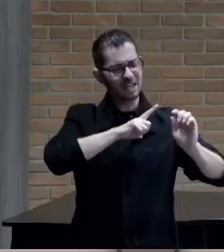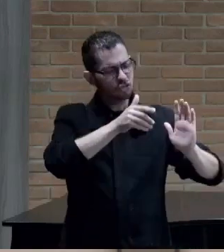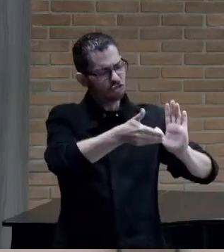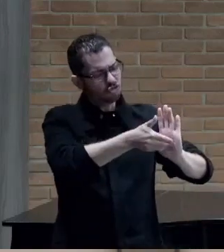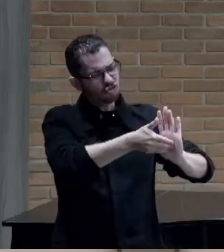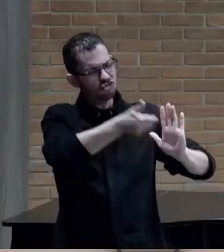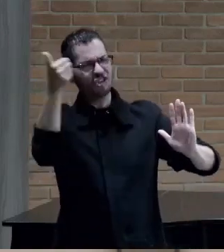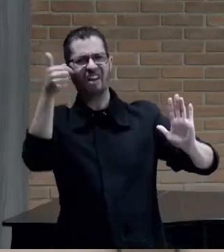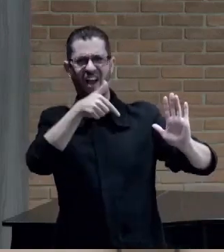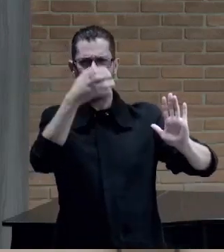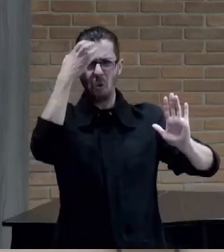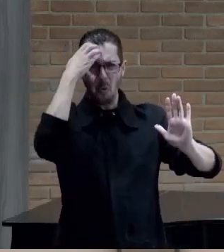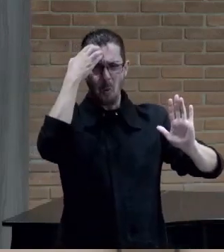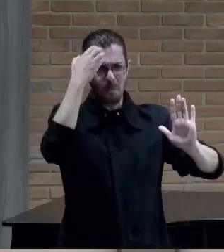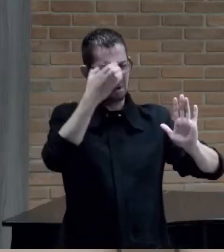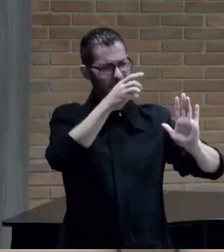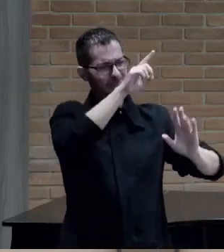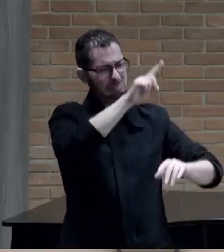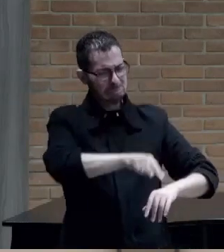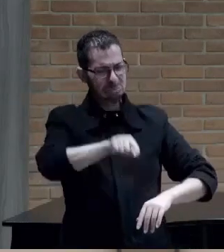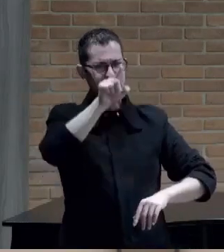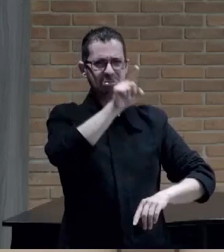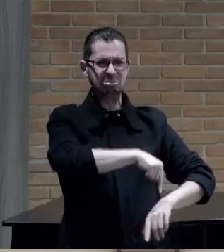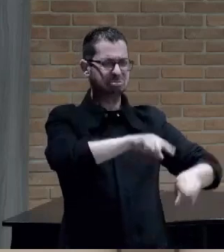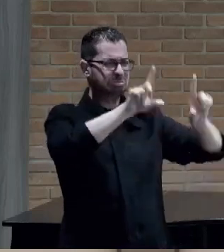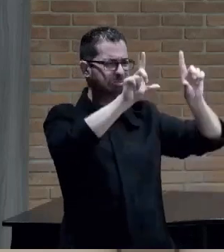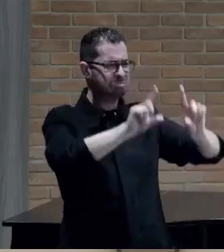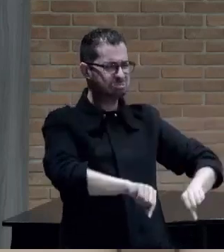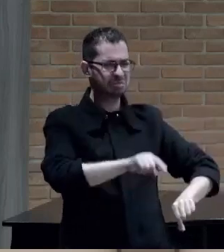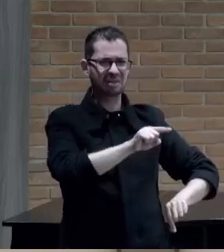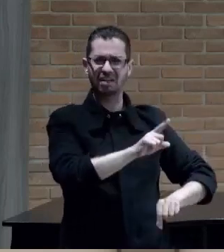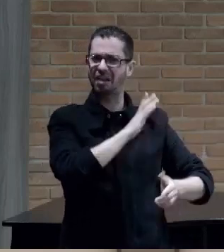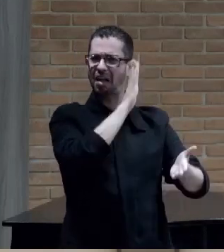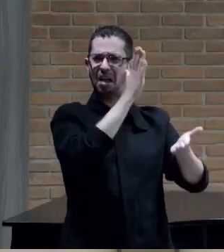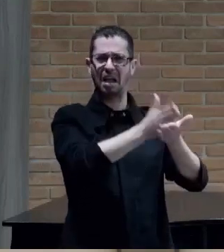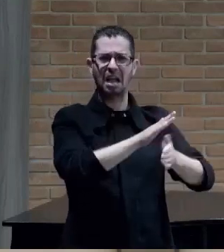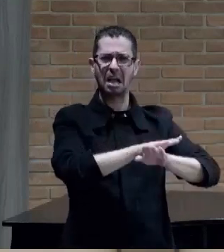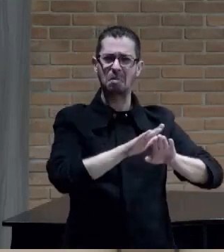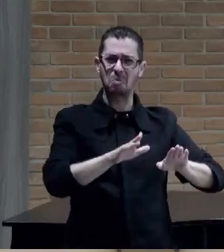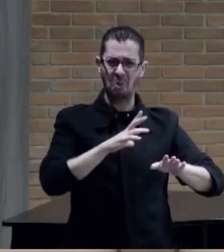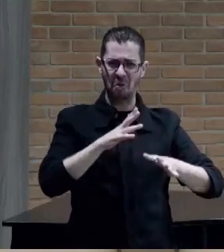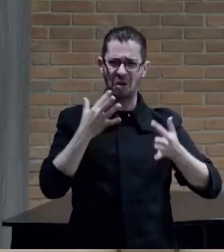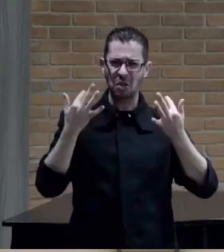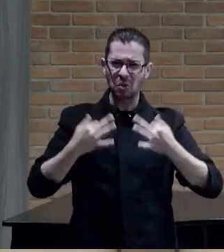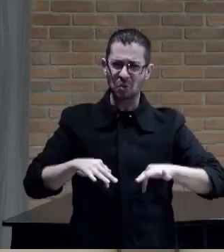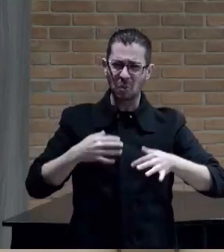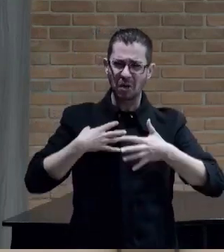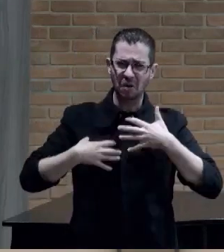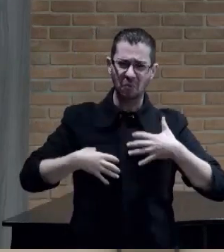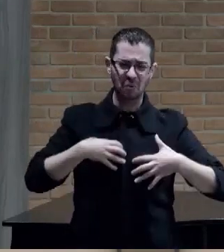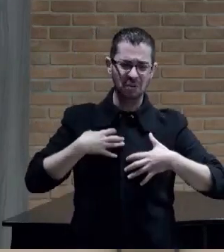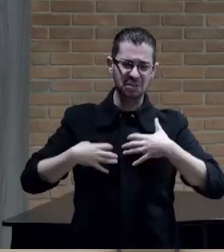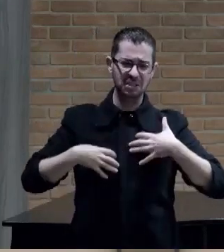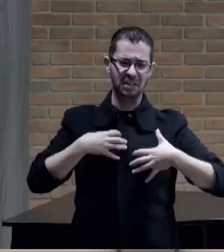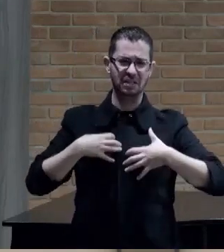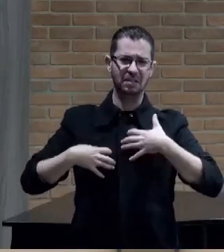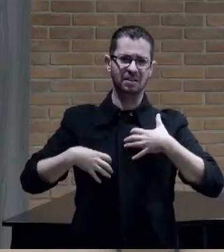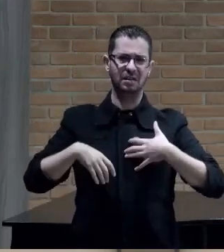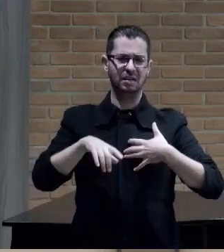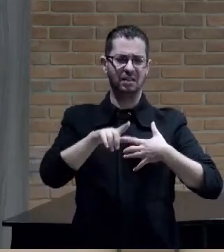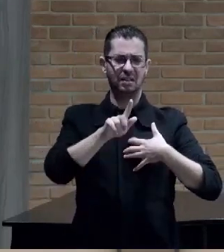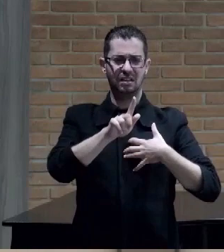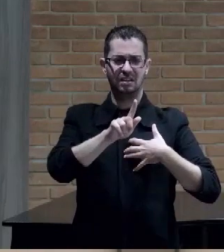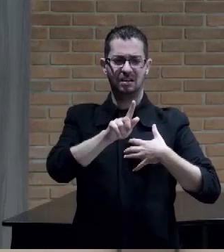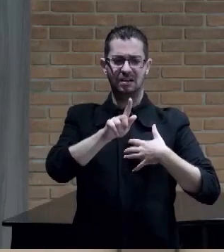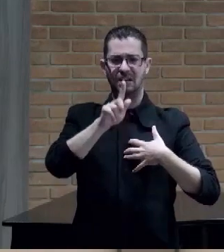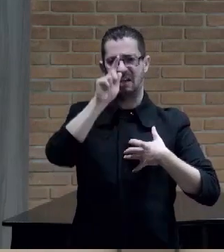dessa culpa, para tirar você dessa dor, dessa angústia. Gálatas capítulo 5, versículo 1,